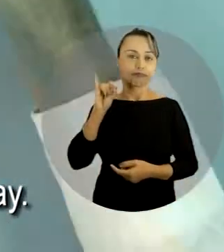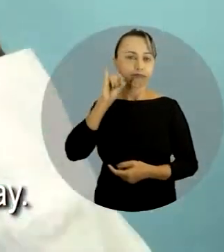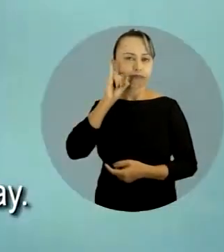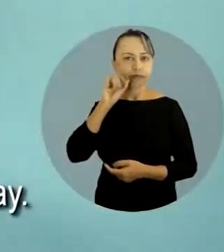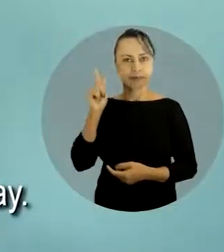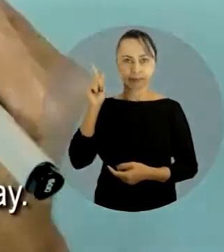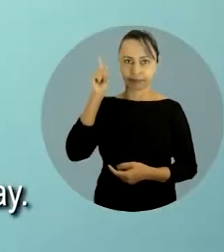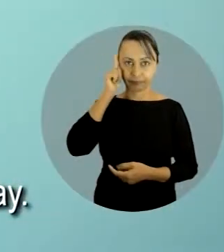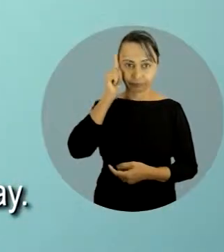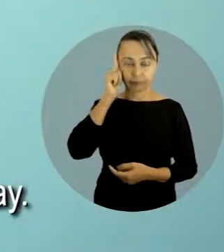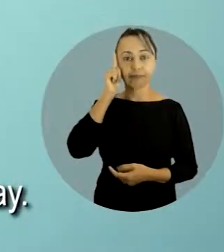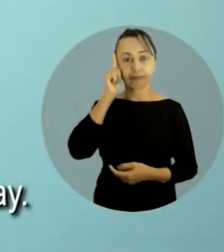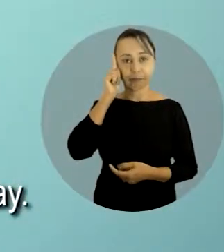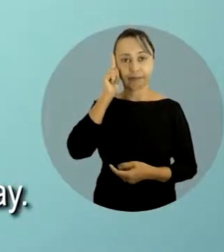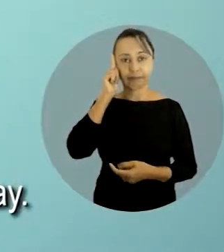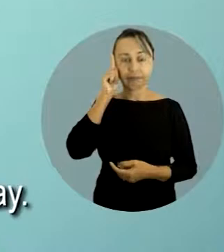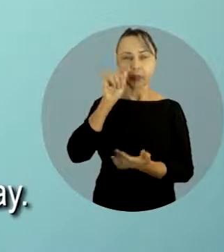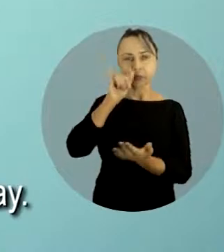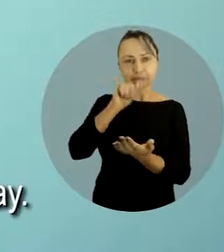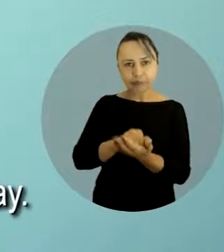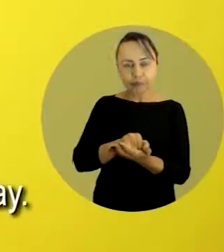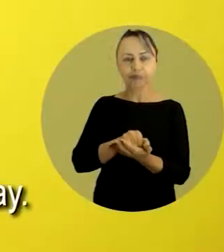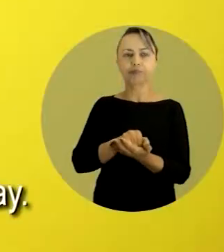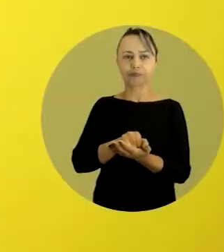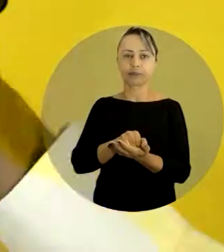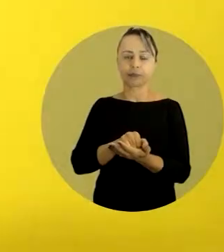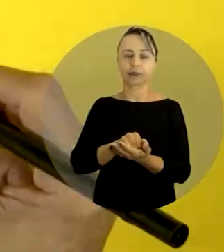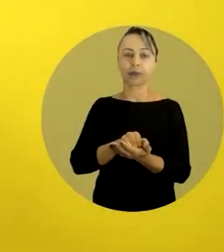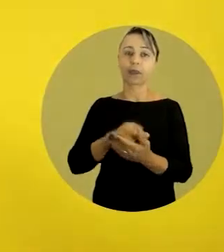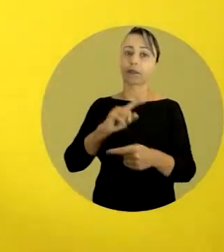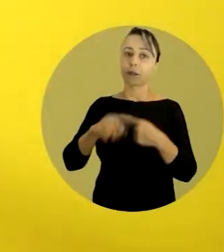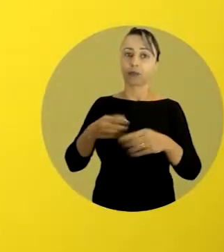e baixa o aplicativo disponível na App Store e Google Play.